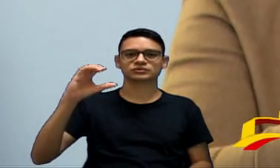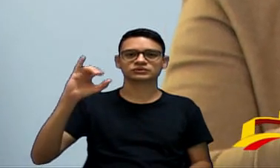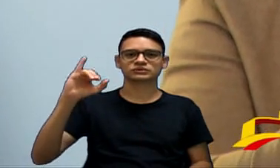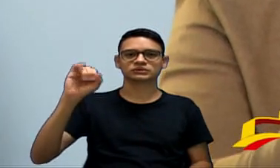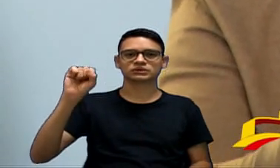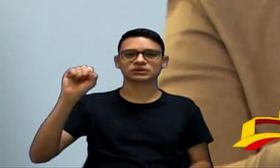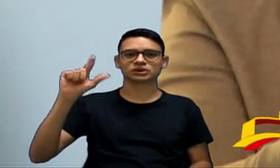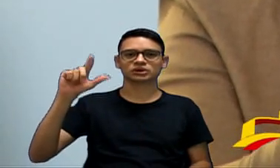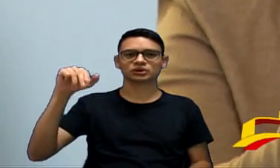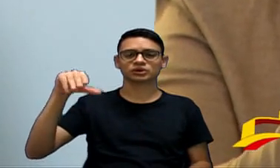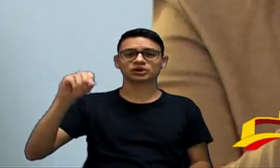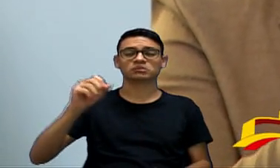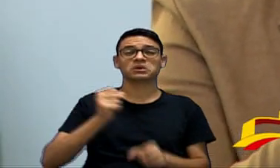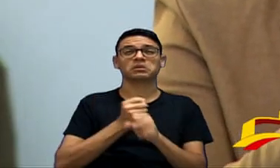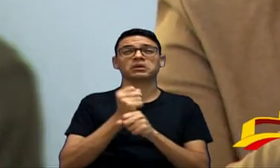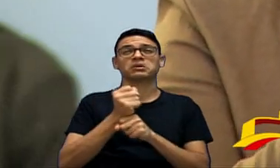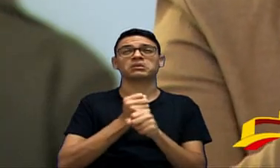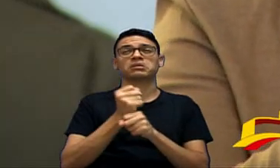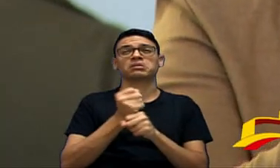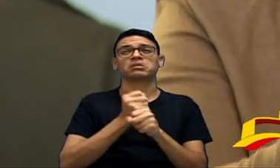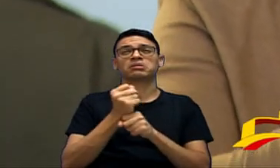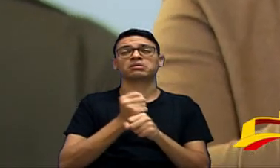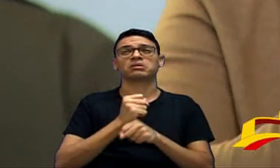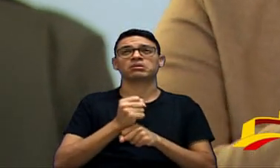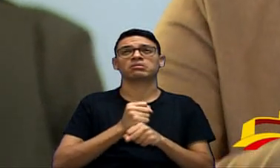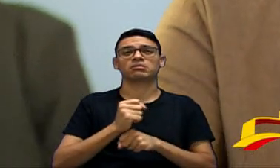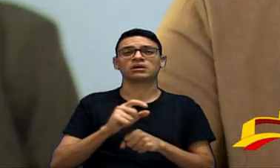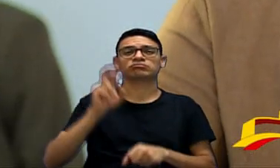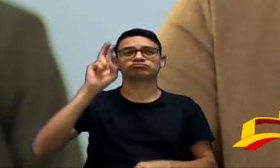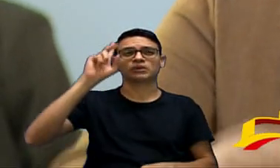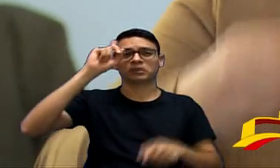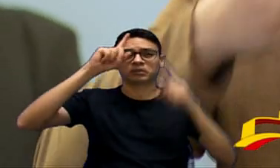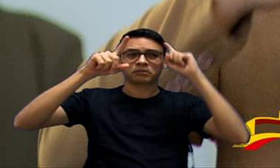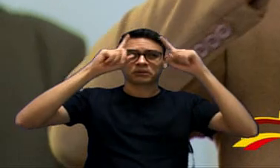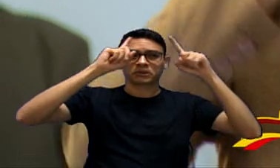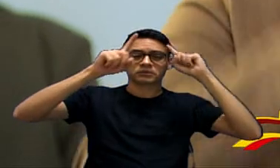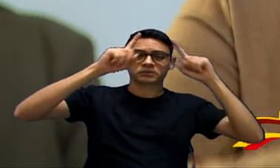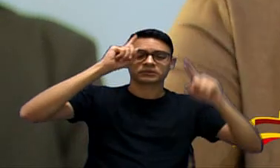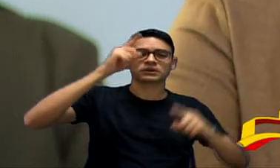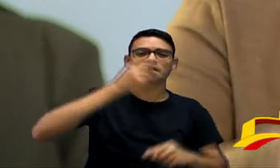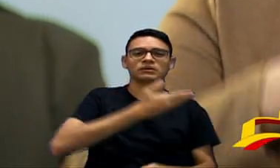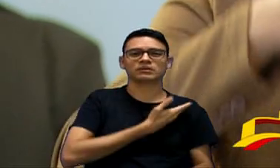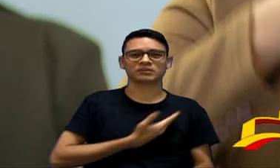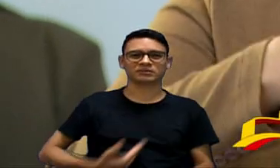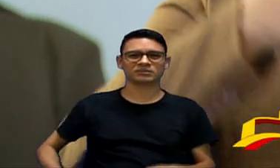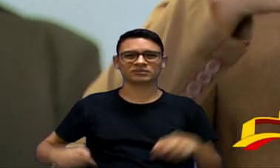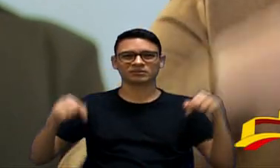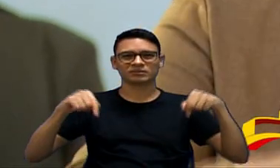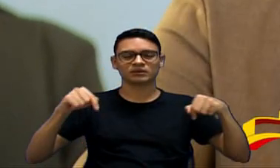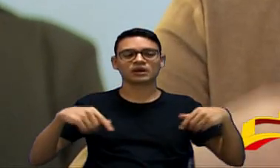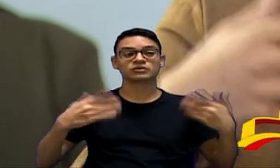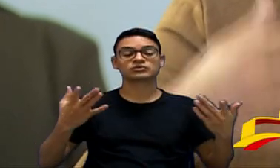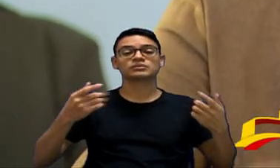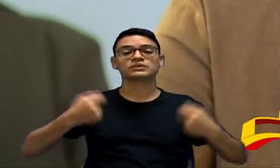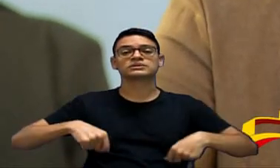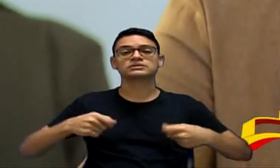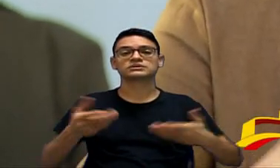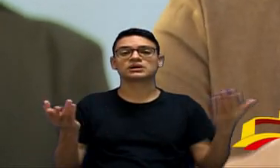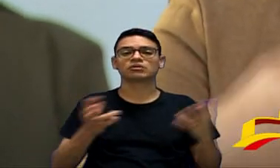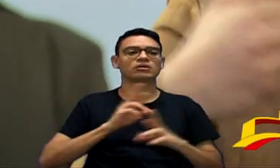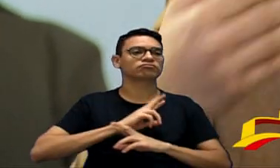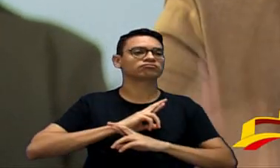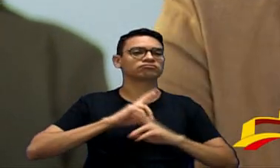governaram o Estado por décadas, por anos e anos, anos e anos. Agora, o que nós precisamos é de alguém que venha e, de